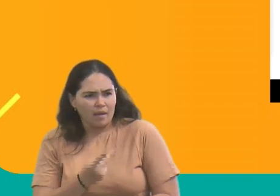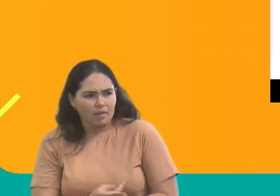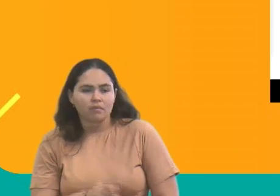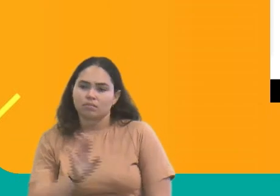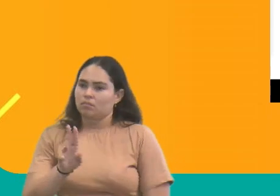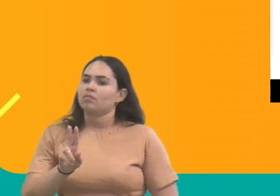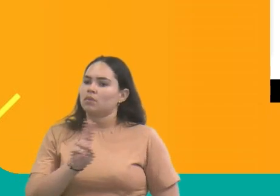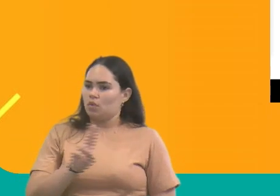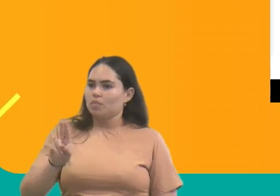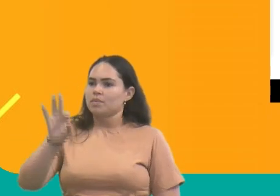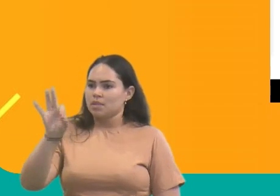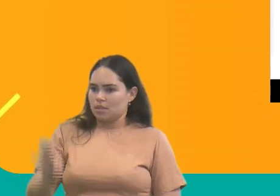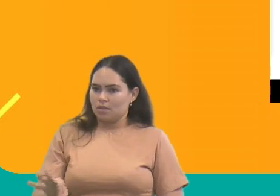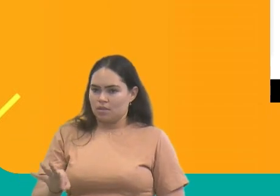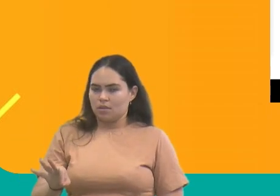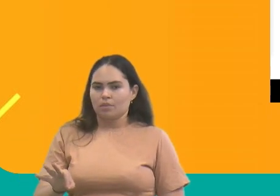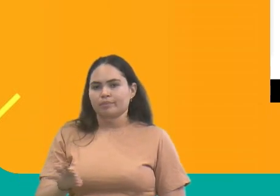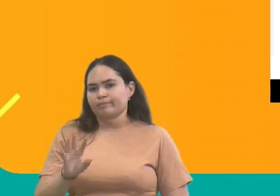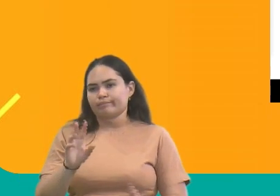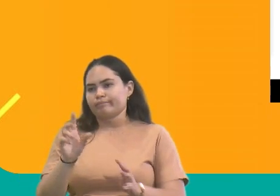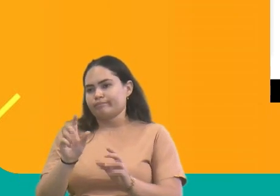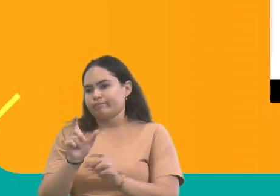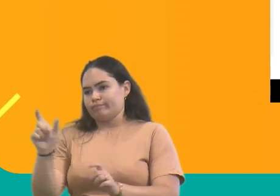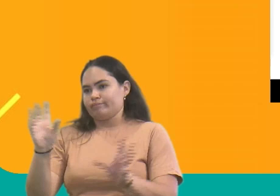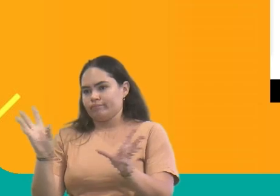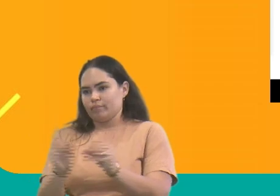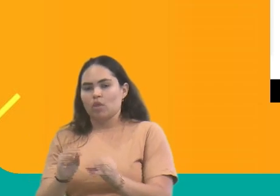nome do POB é hipoclorito de sódio.